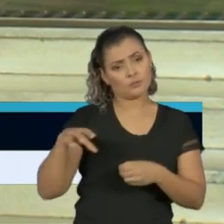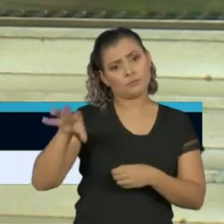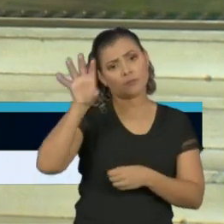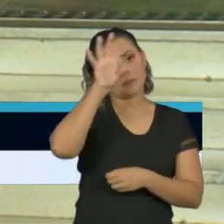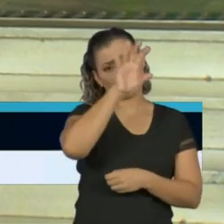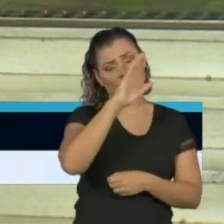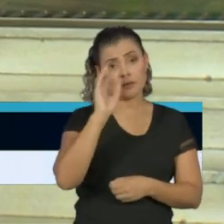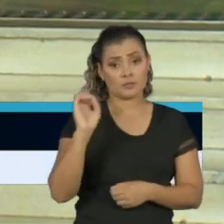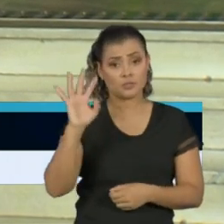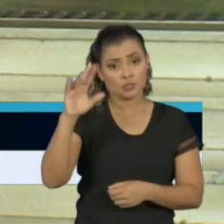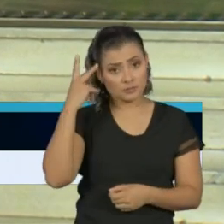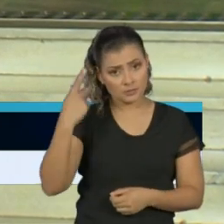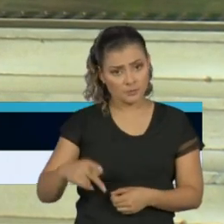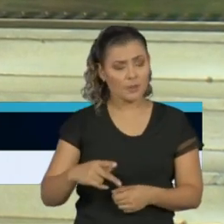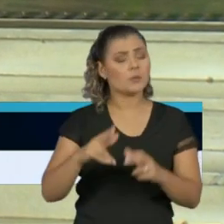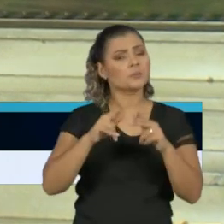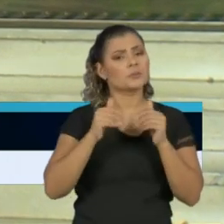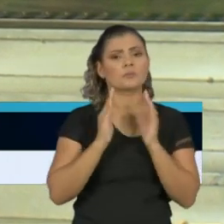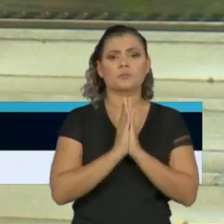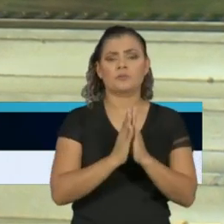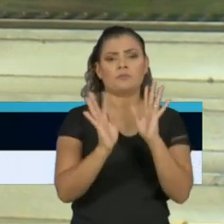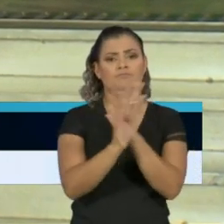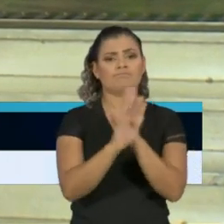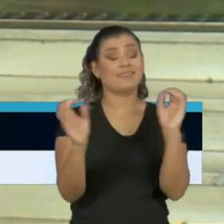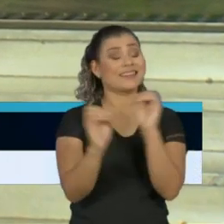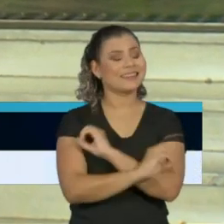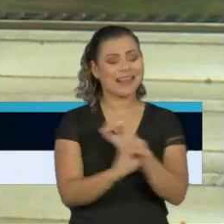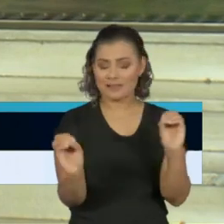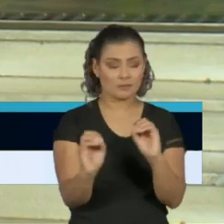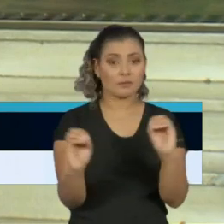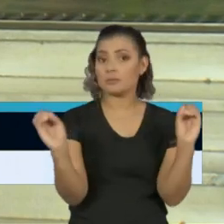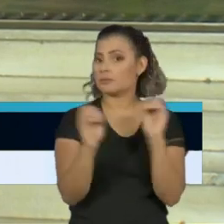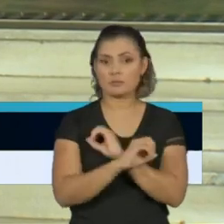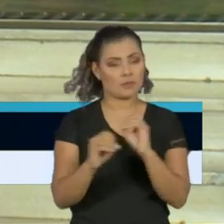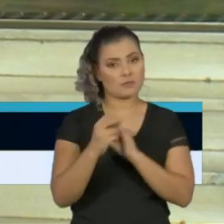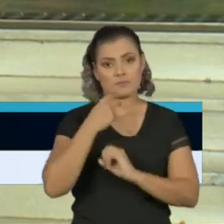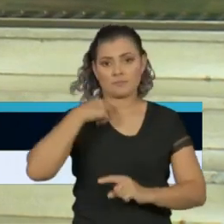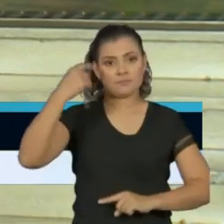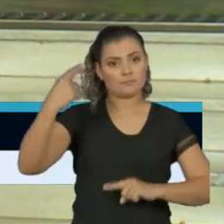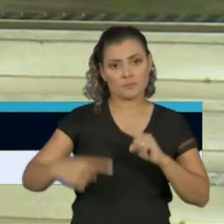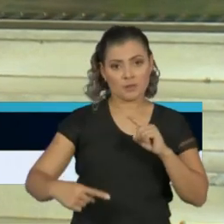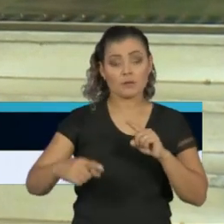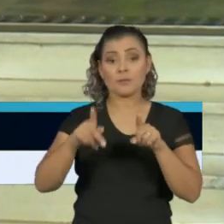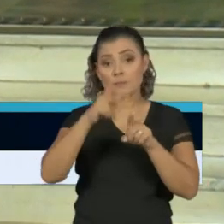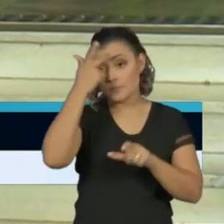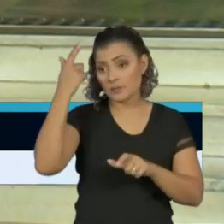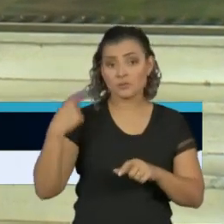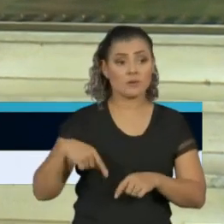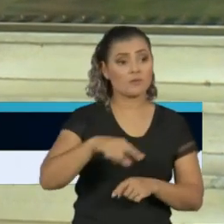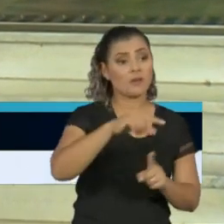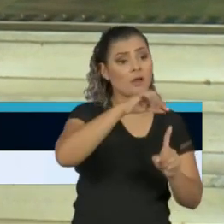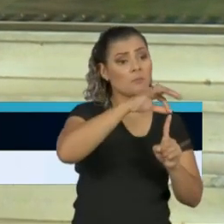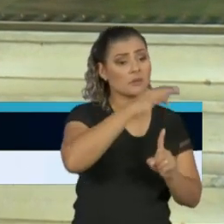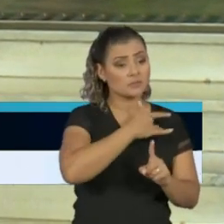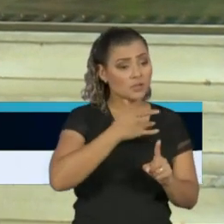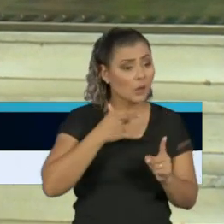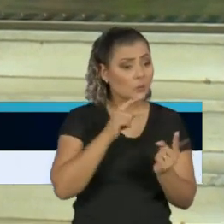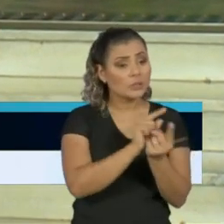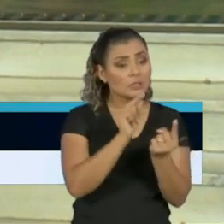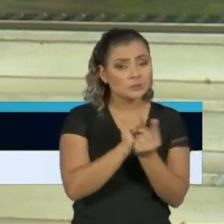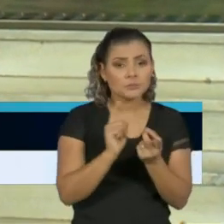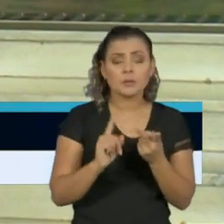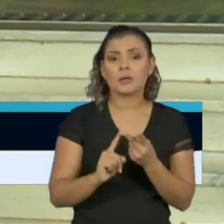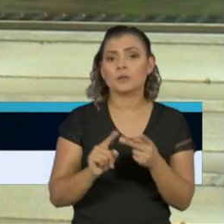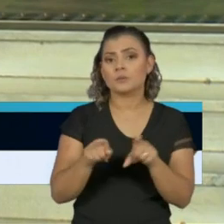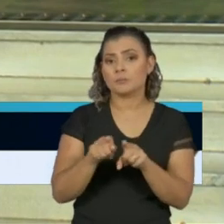Paulo. Aglomerações em hipótese alguma, mesmo aquelas pessoas que se dirigem a um posto de saúde ou alguma unidade de